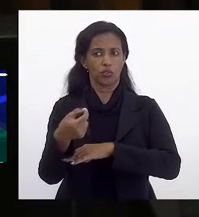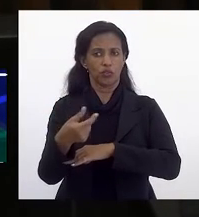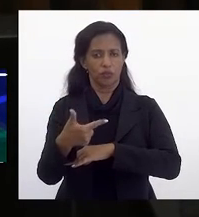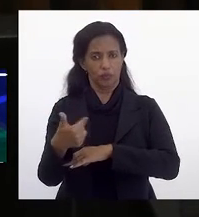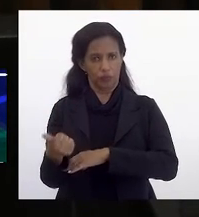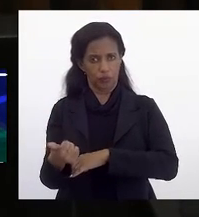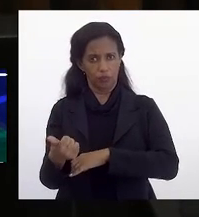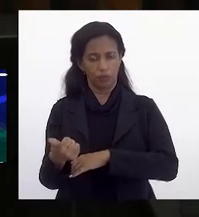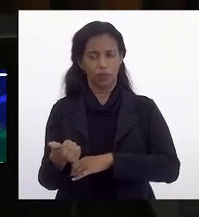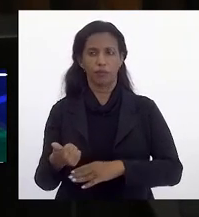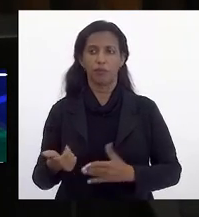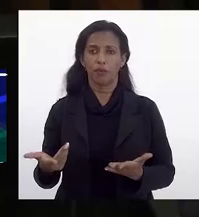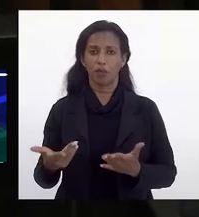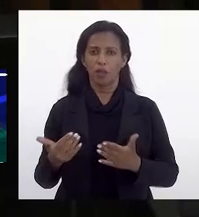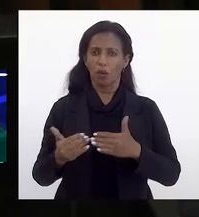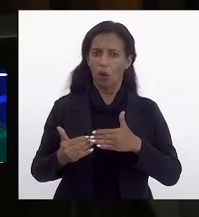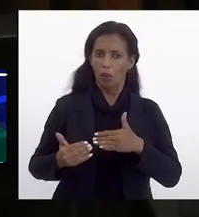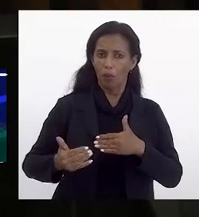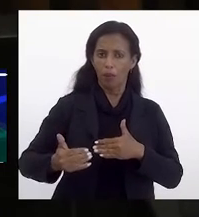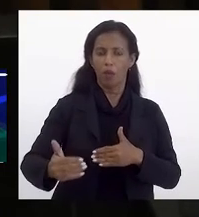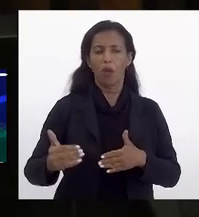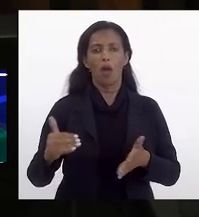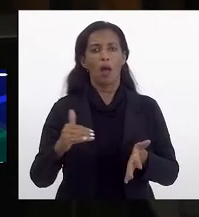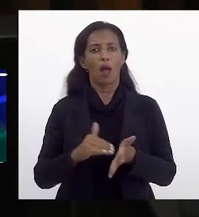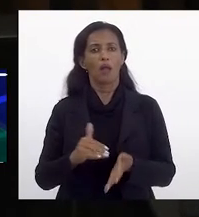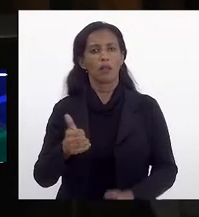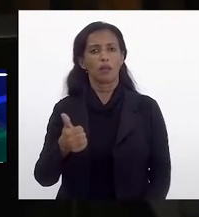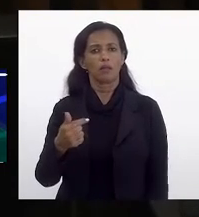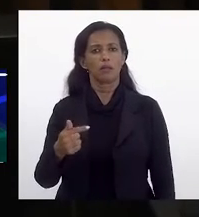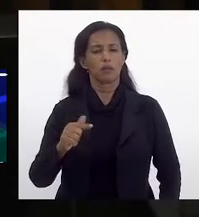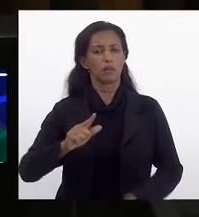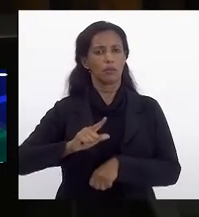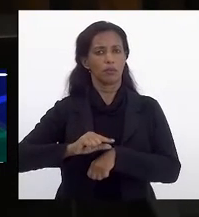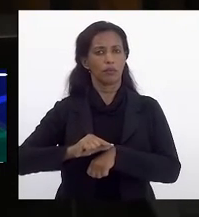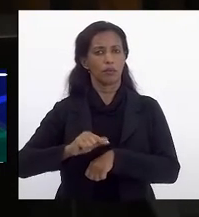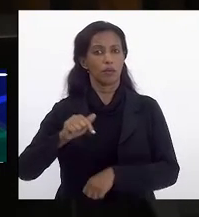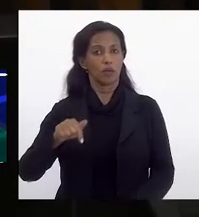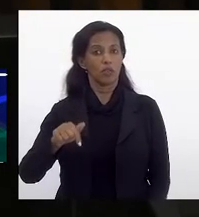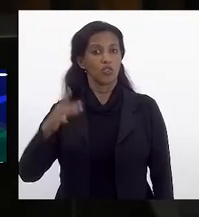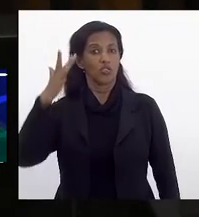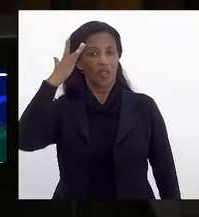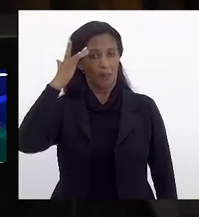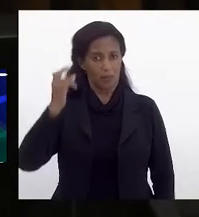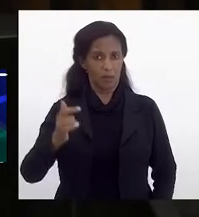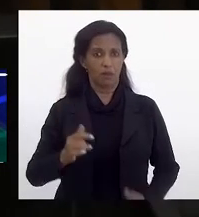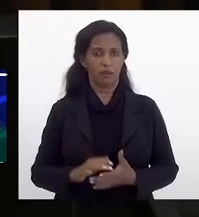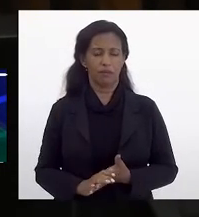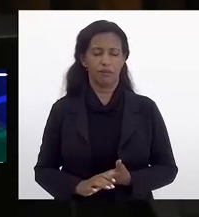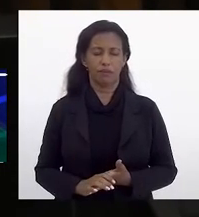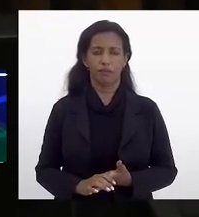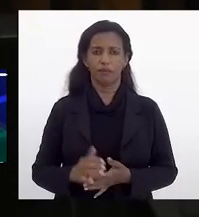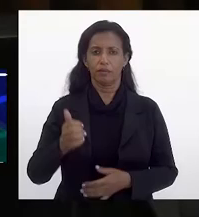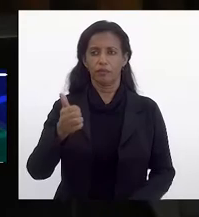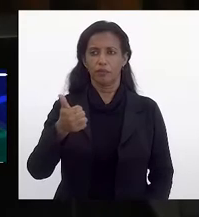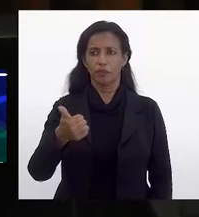17/11/2021. Então foi prorrogado até às 17 horas de amanhã,